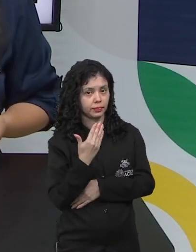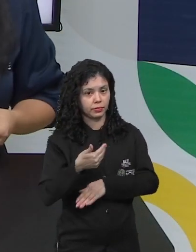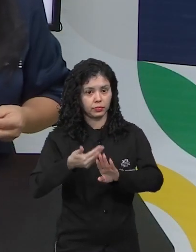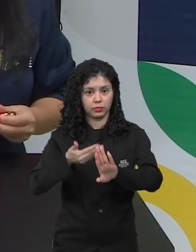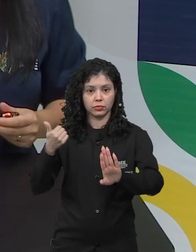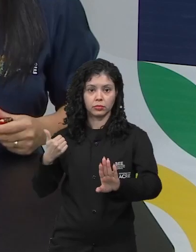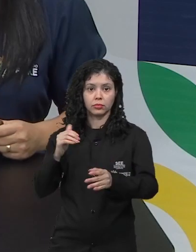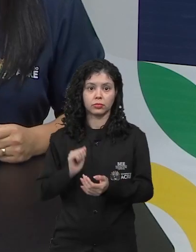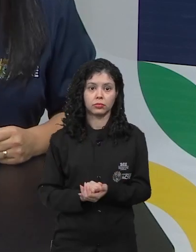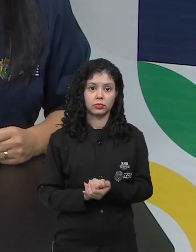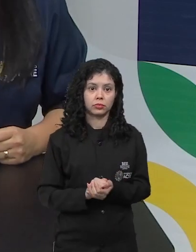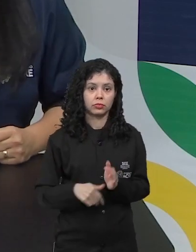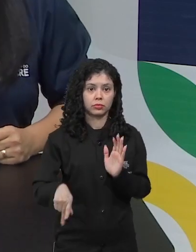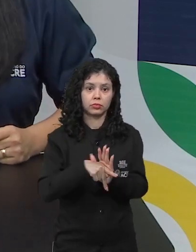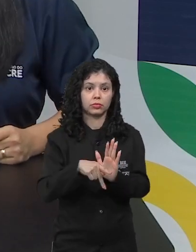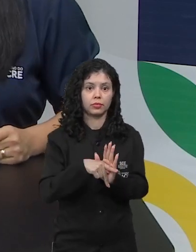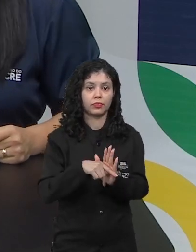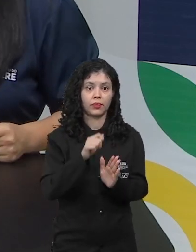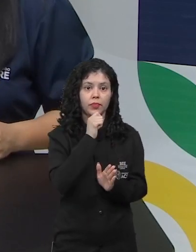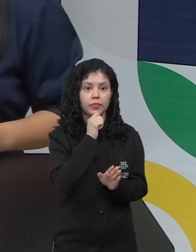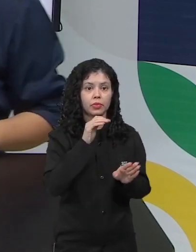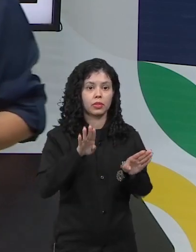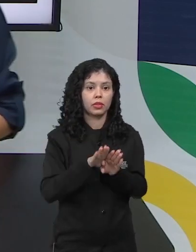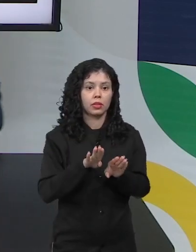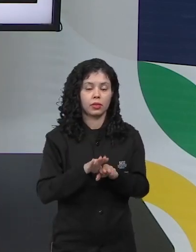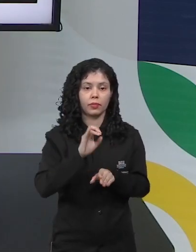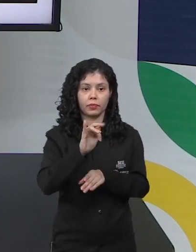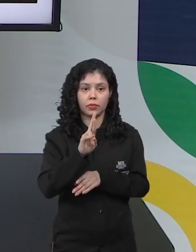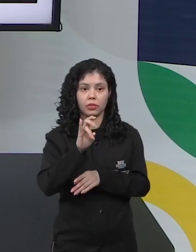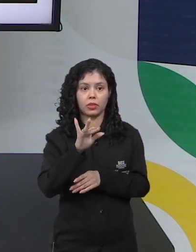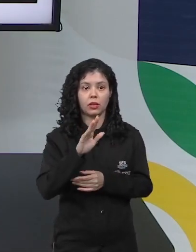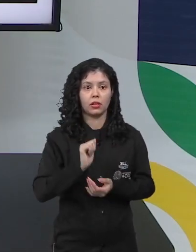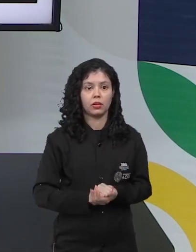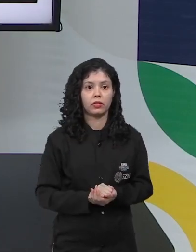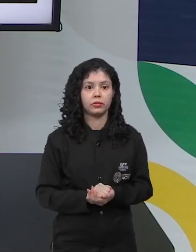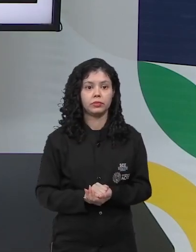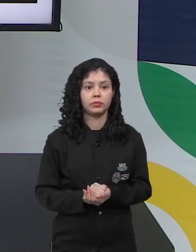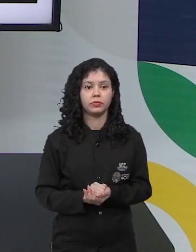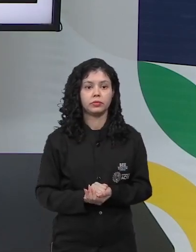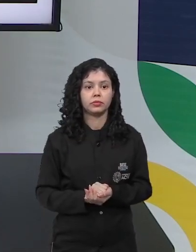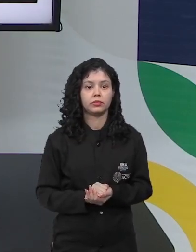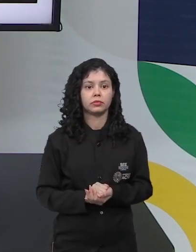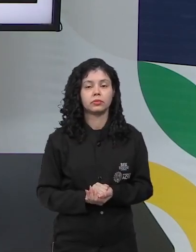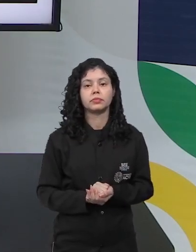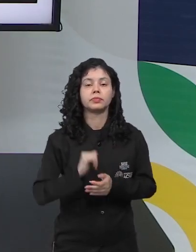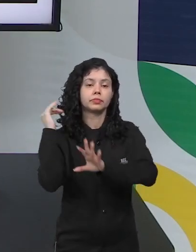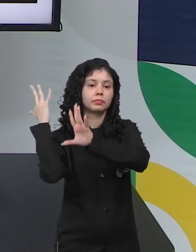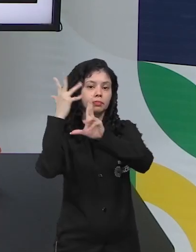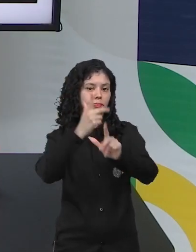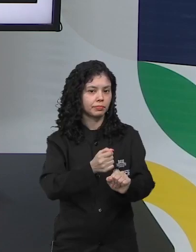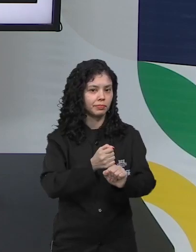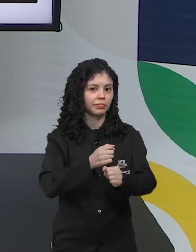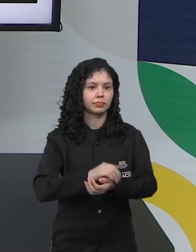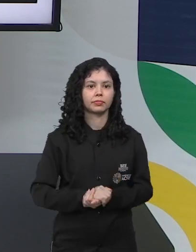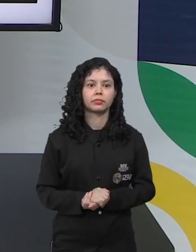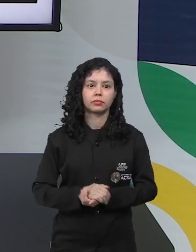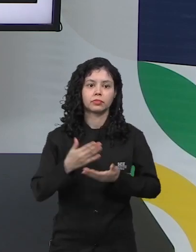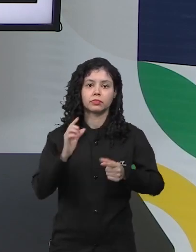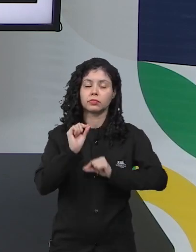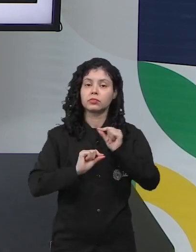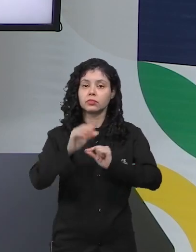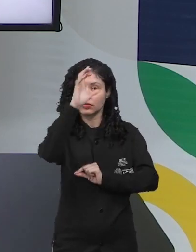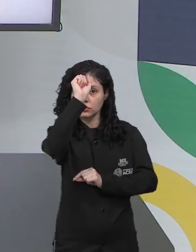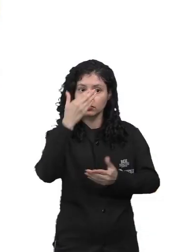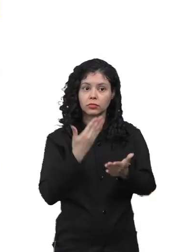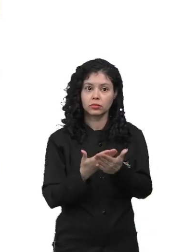trás. Então, essa propriedade chama inércia. E agora vamos continuar aqui para o nosso revisando. O que a gente